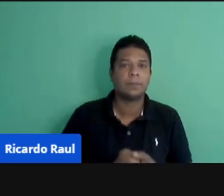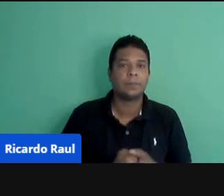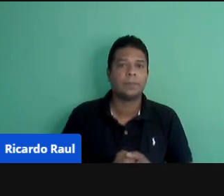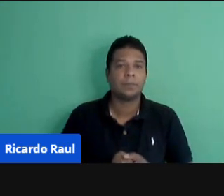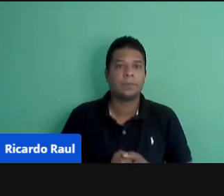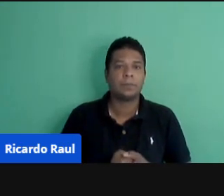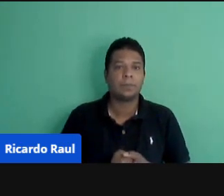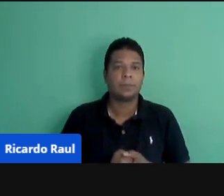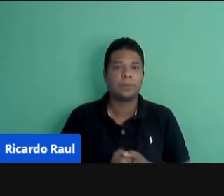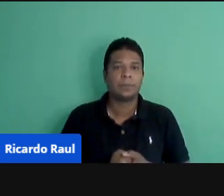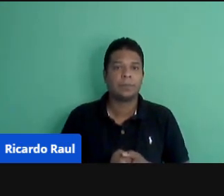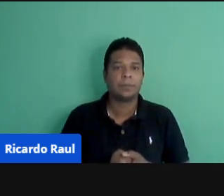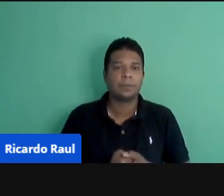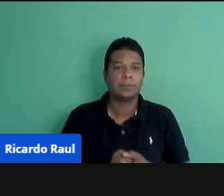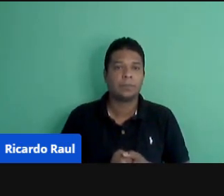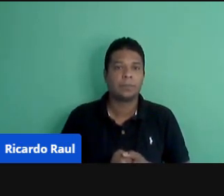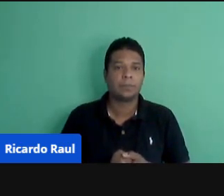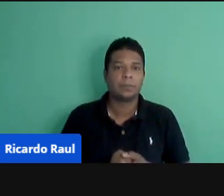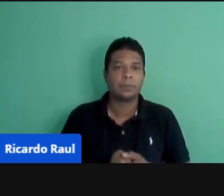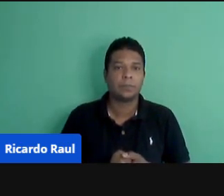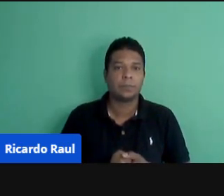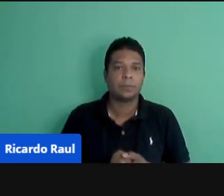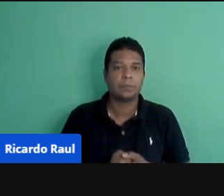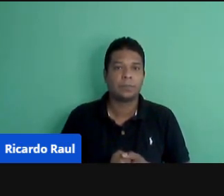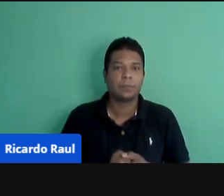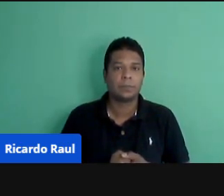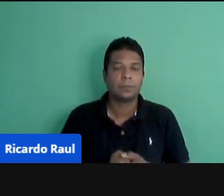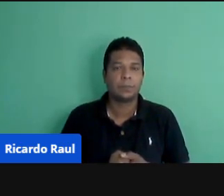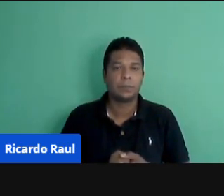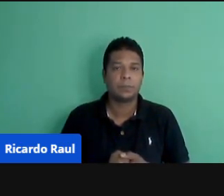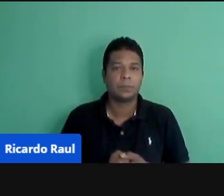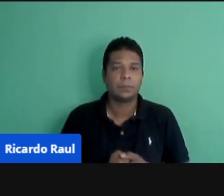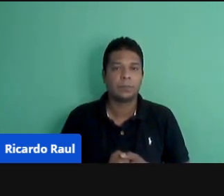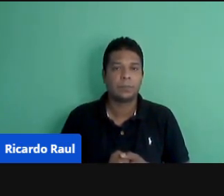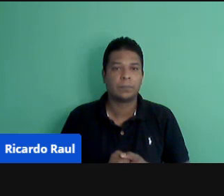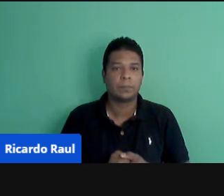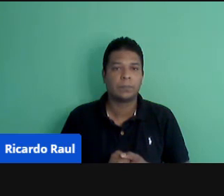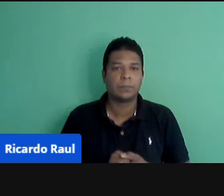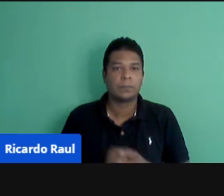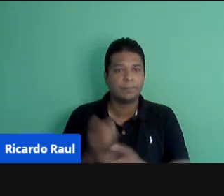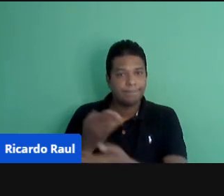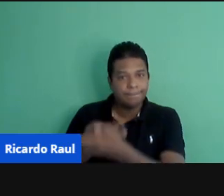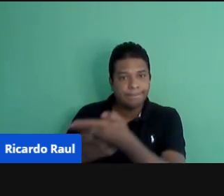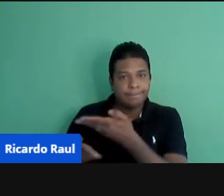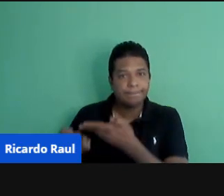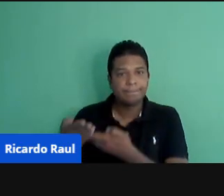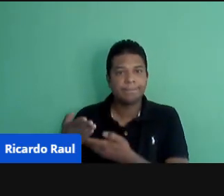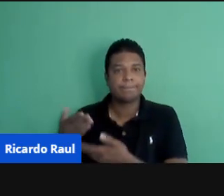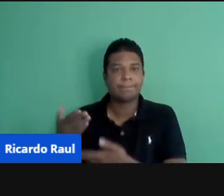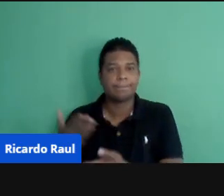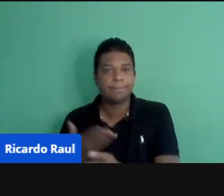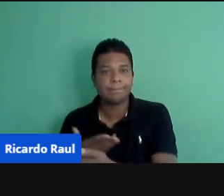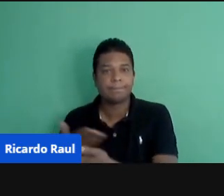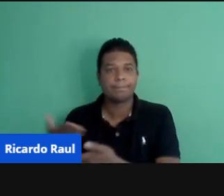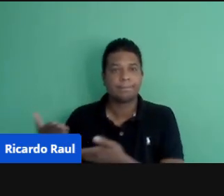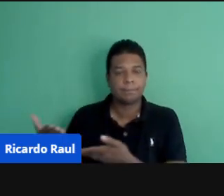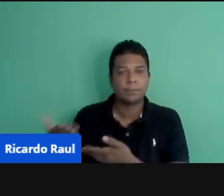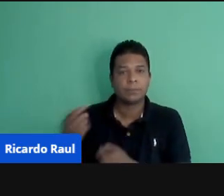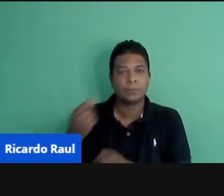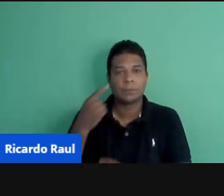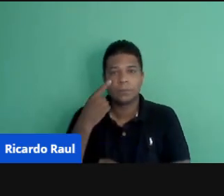essa questão dentro dessa interação, né? Vejo que